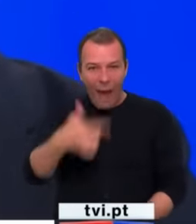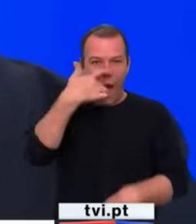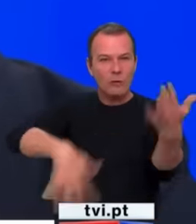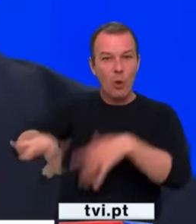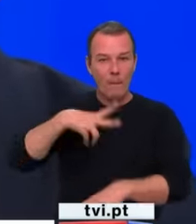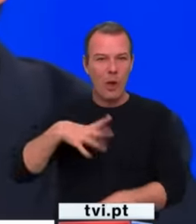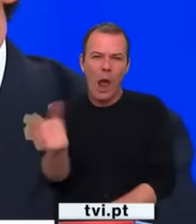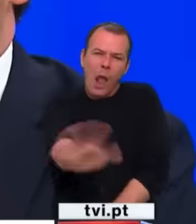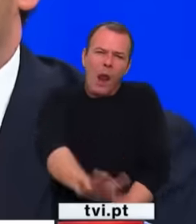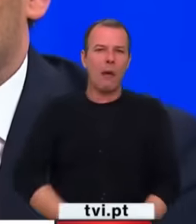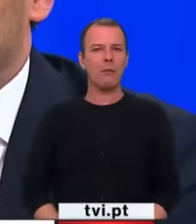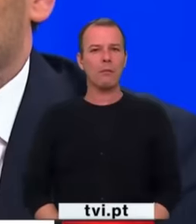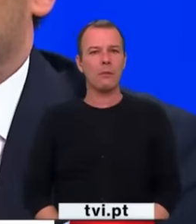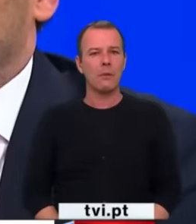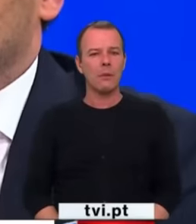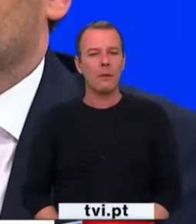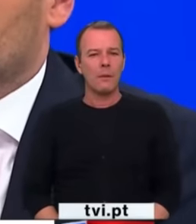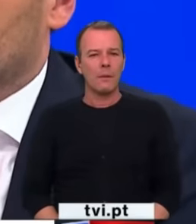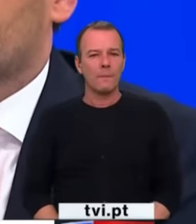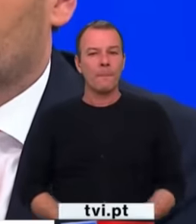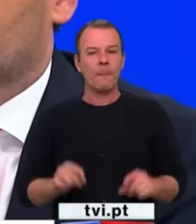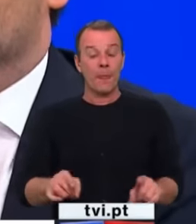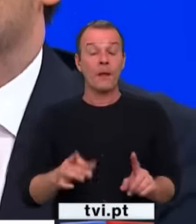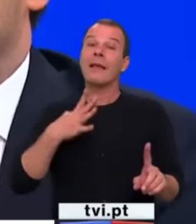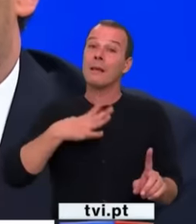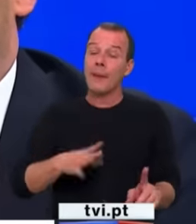queremos... Quer não, retirar mais recursos nós do queremos, SNS, porque acha que já se gasta demais. Nós